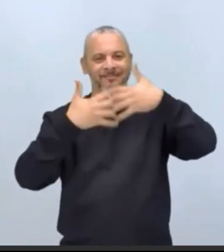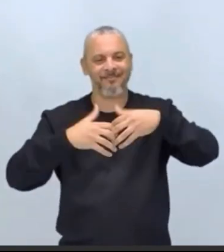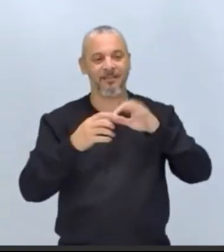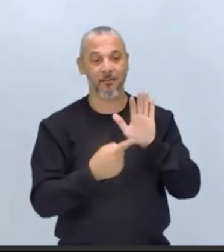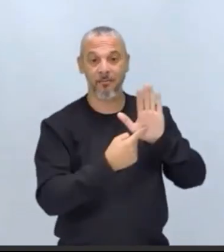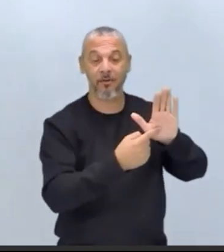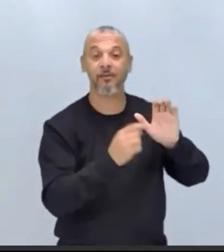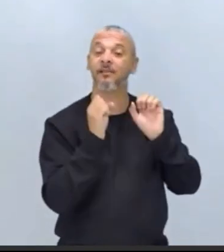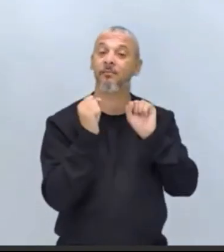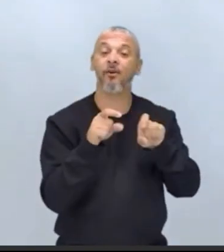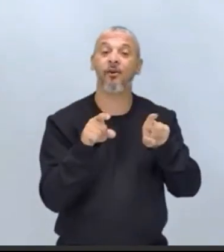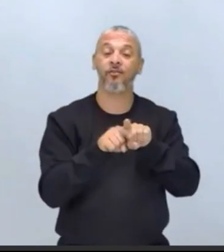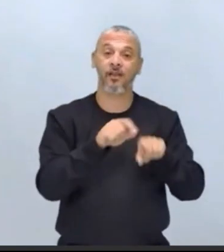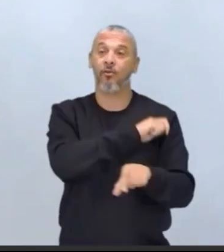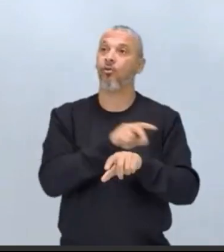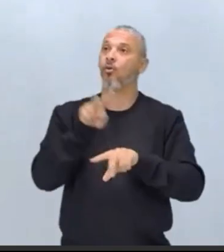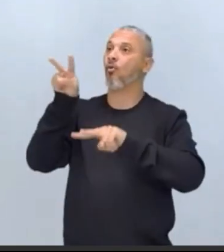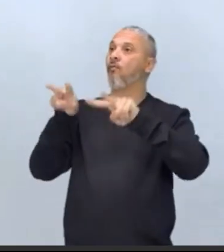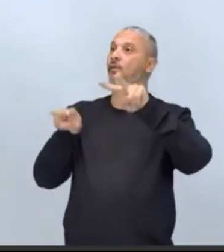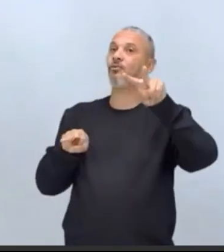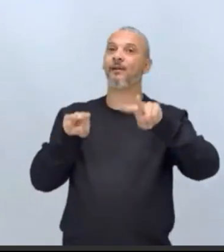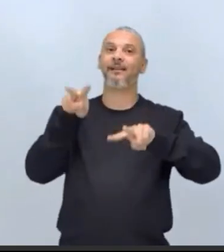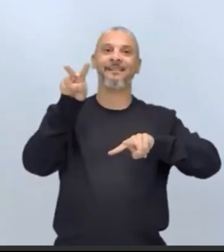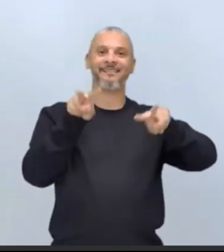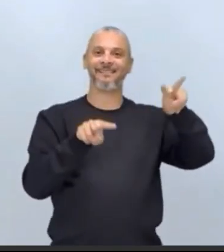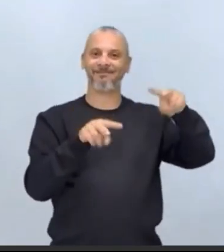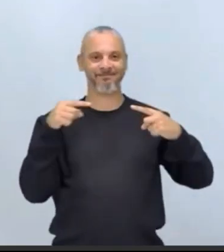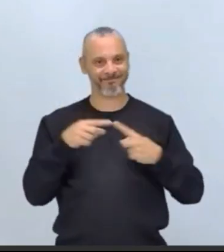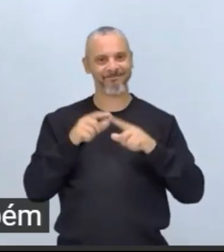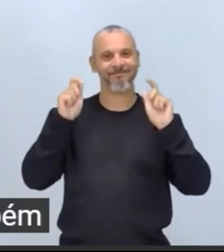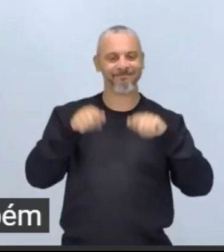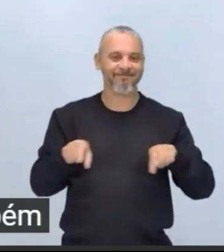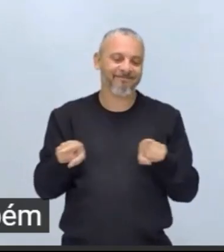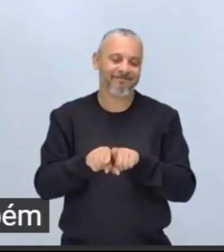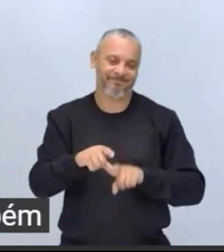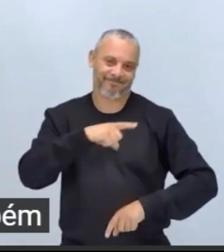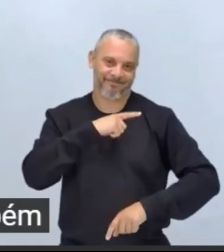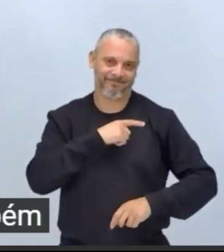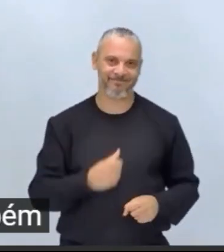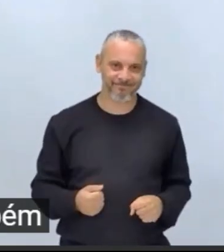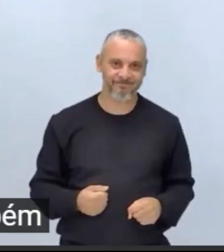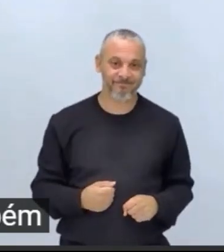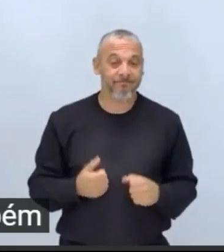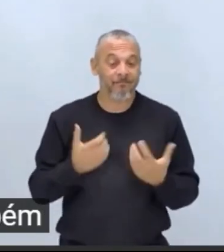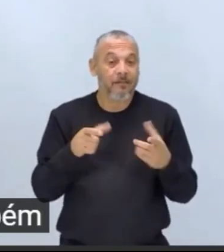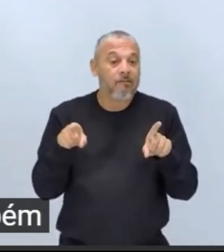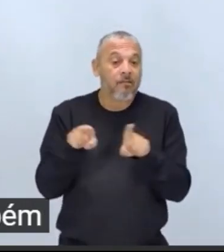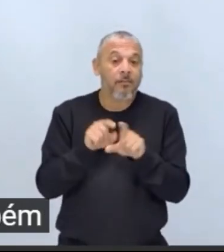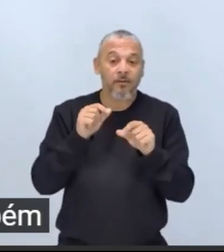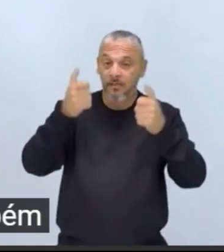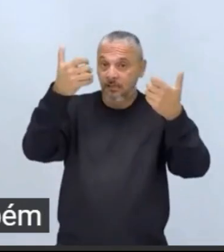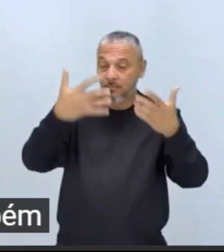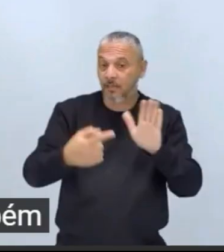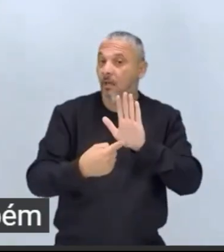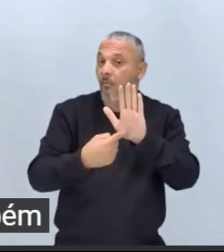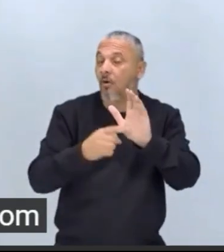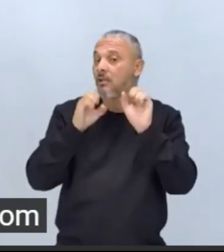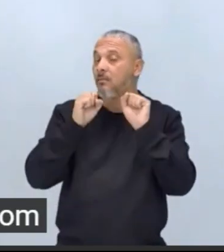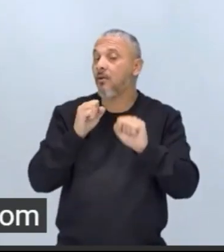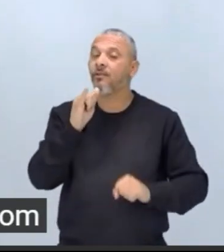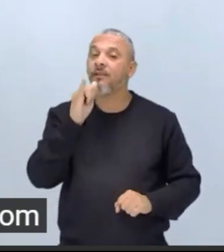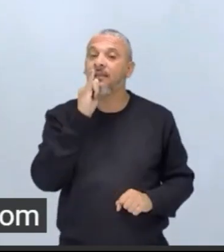essas engrenagens para que eles visualizem aquela parte daquele autômato. E aqui nós podemos